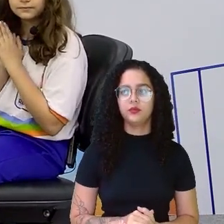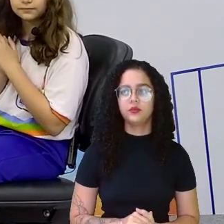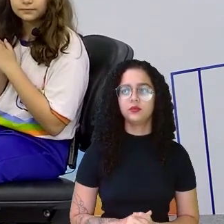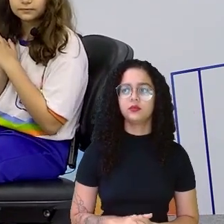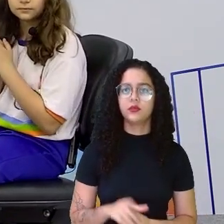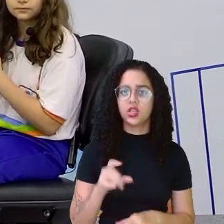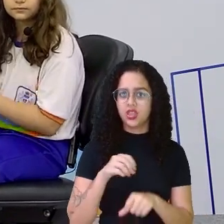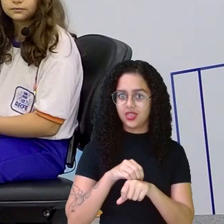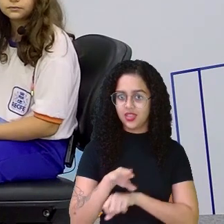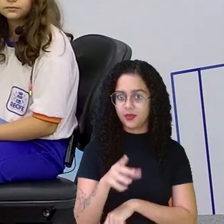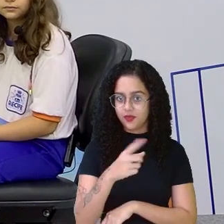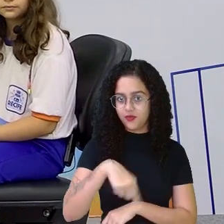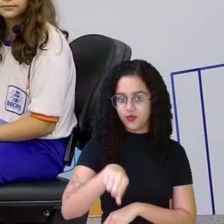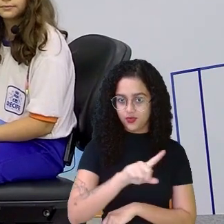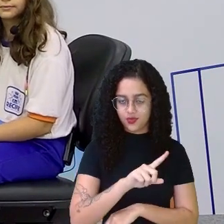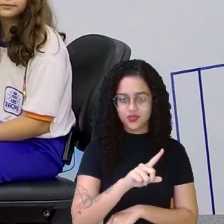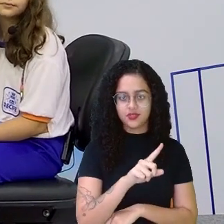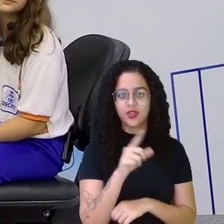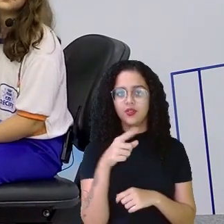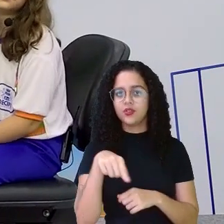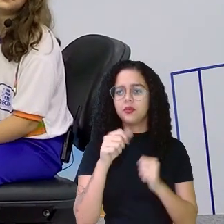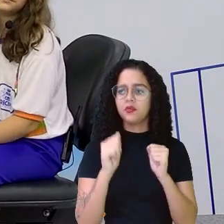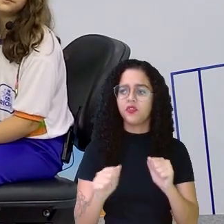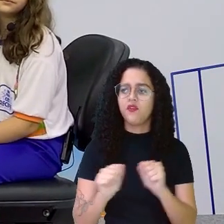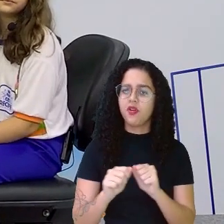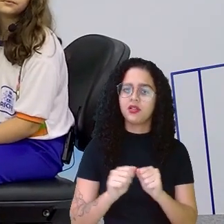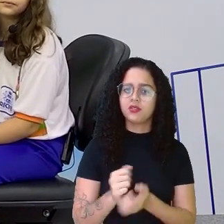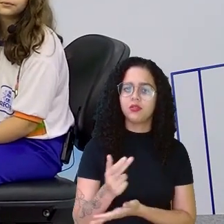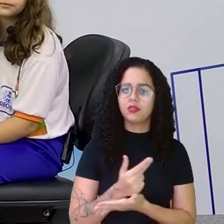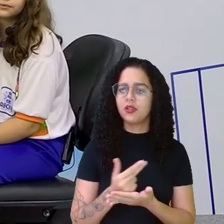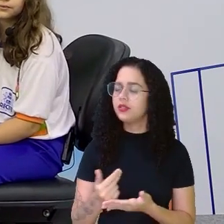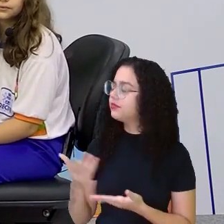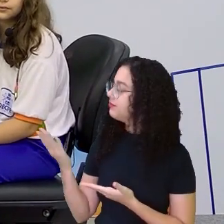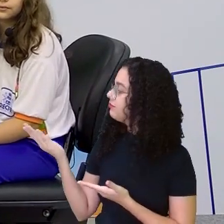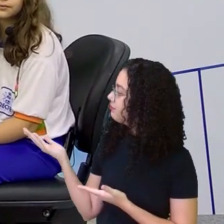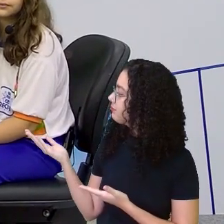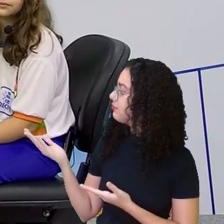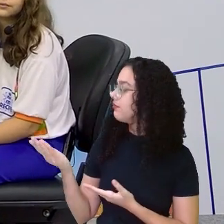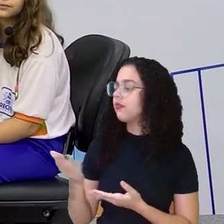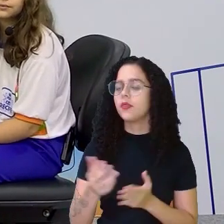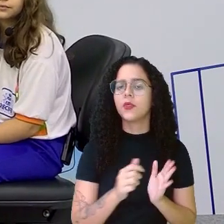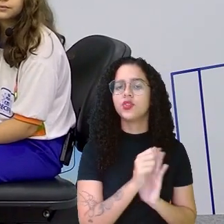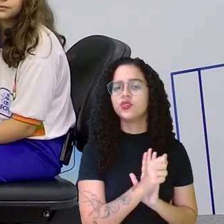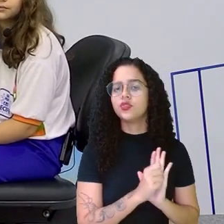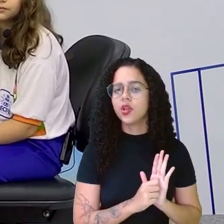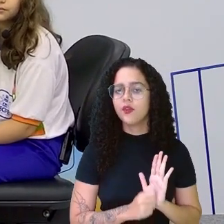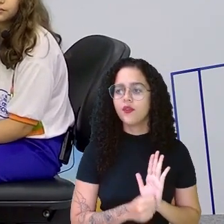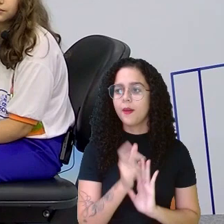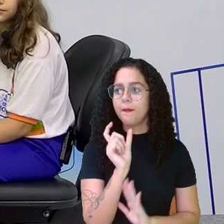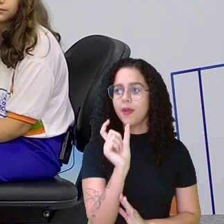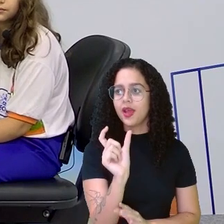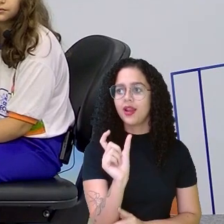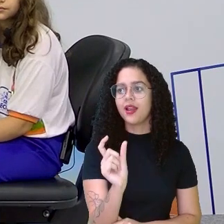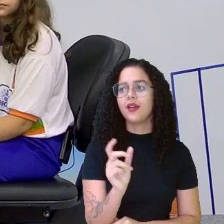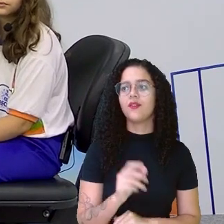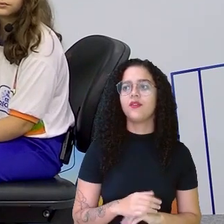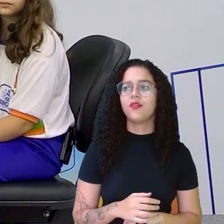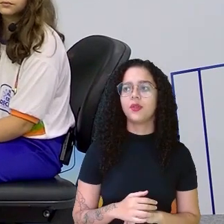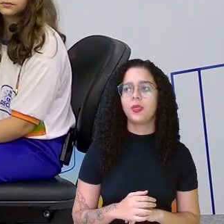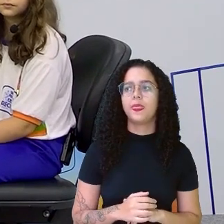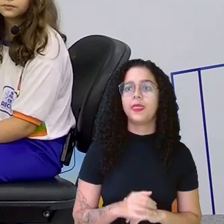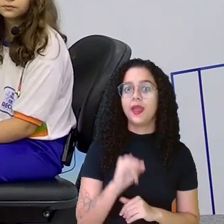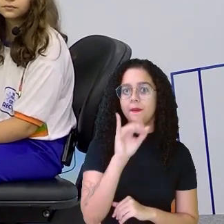Essas são a dica para vocês, hein? Vocês podem fazer o desenho, pode escrever a palavra que tá aqui, olha. Já aqui, ó, na